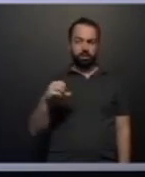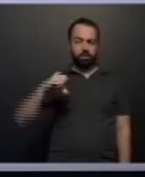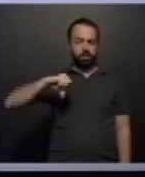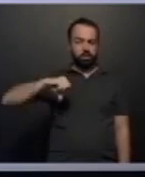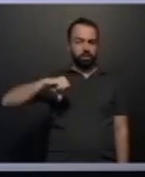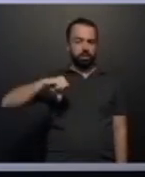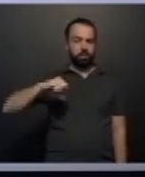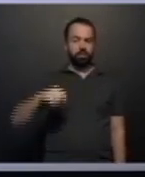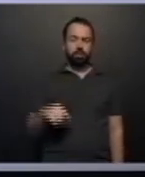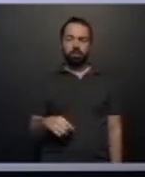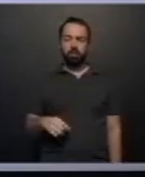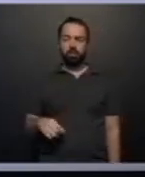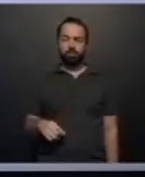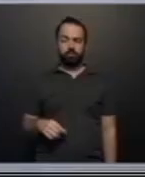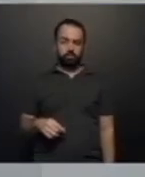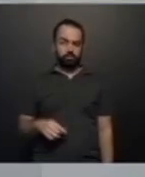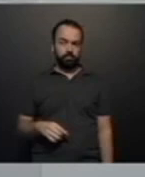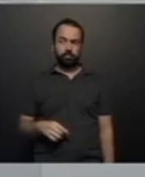9.